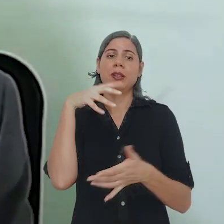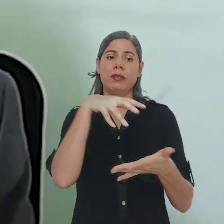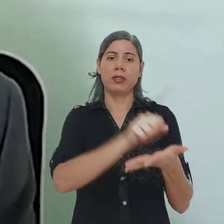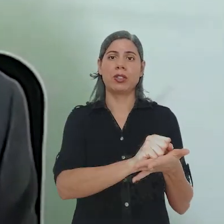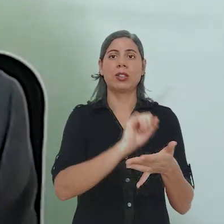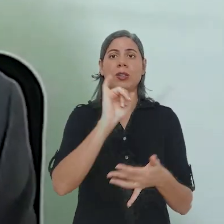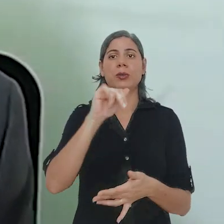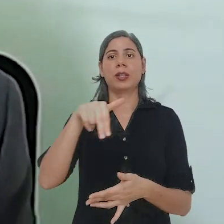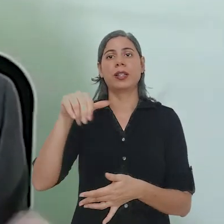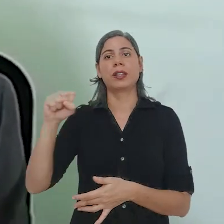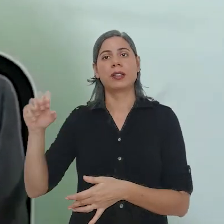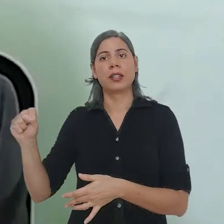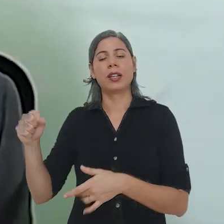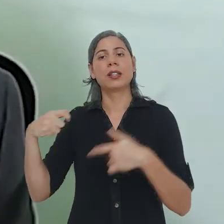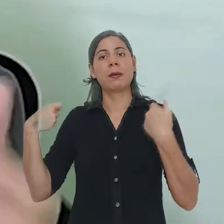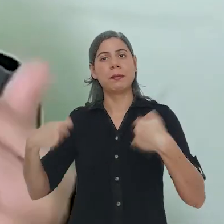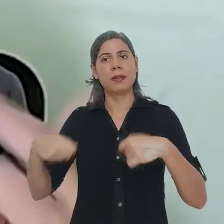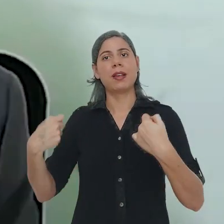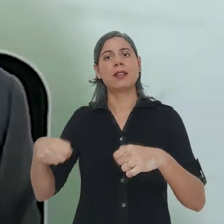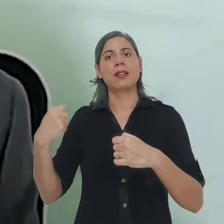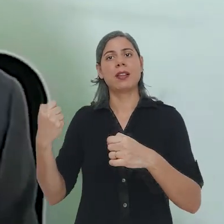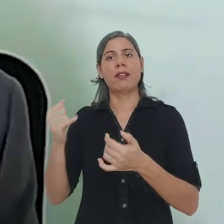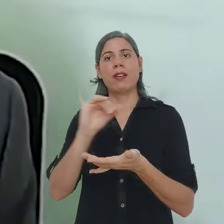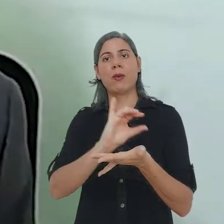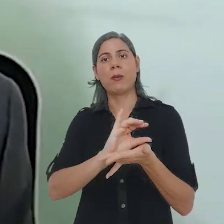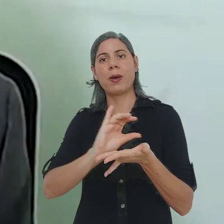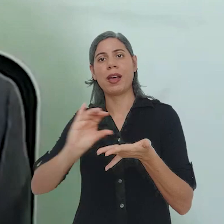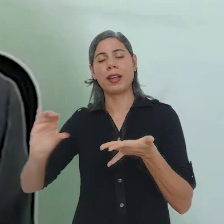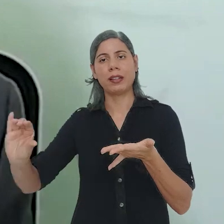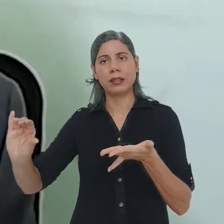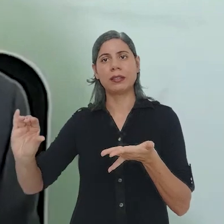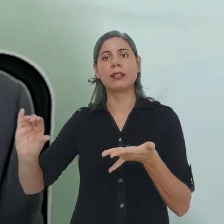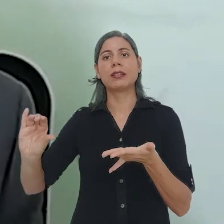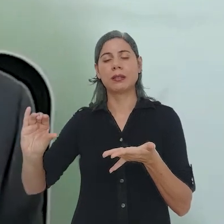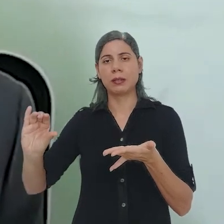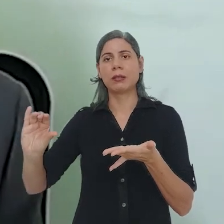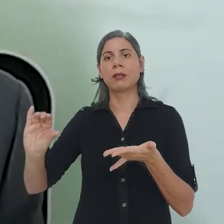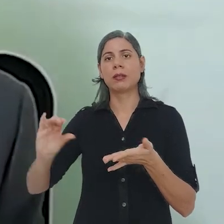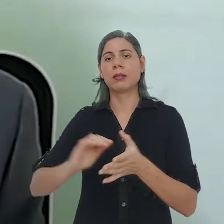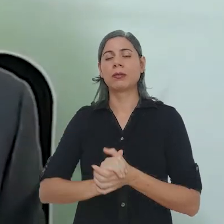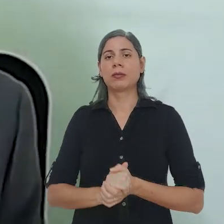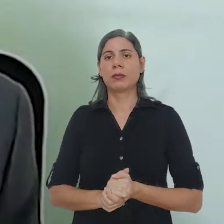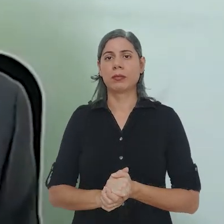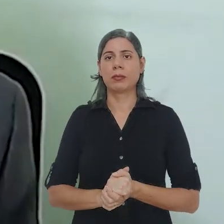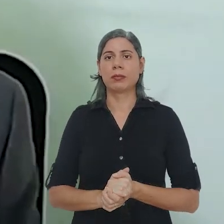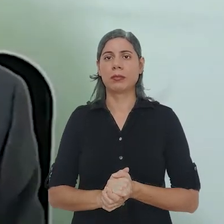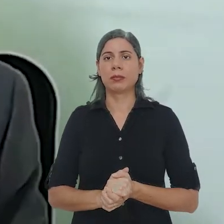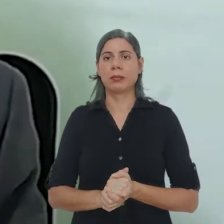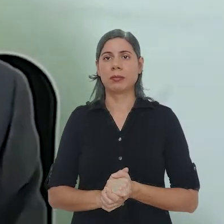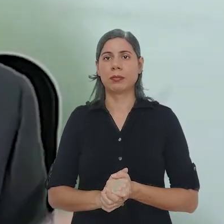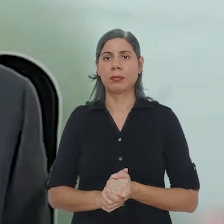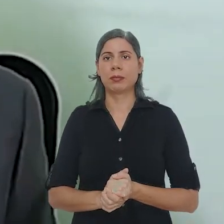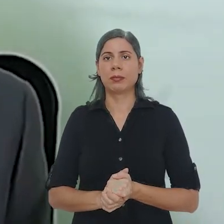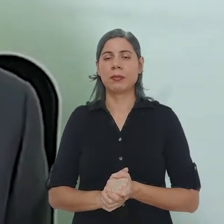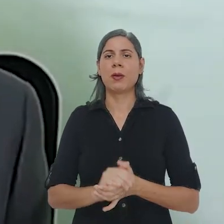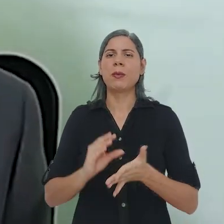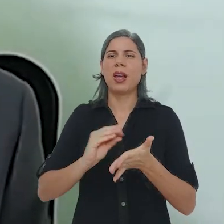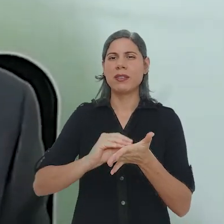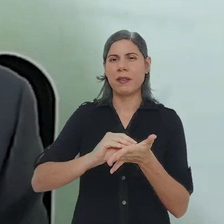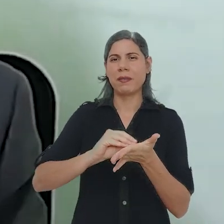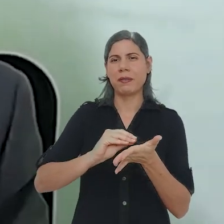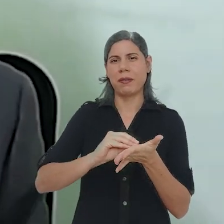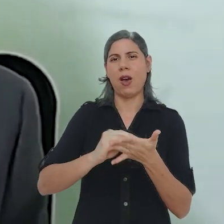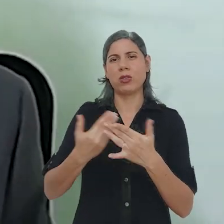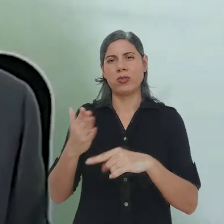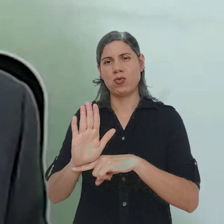regularmente inscritas no INSS, eles deveriam receber uma indenização, a título de indenização por essa omissão.